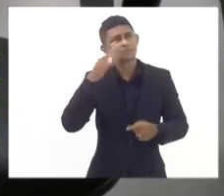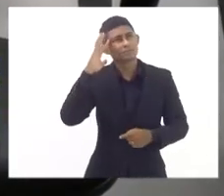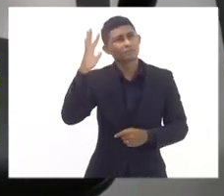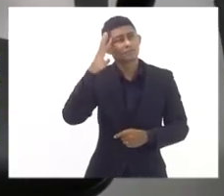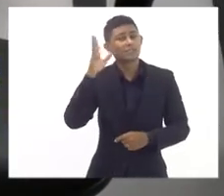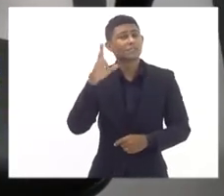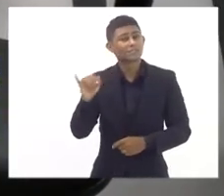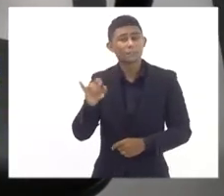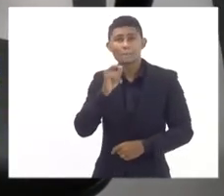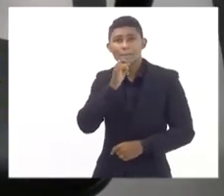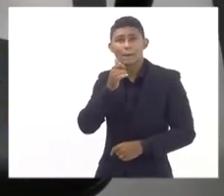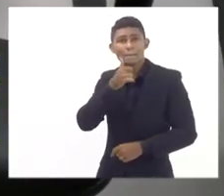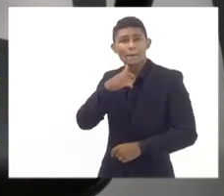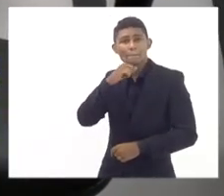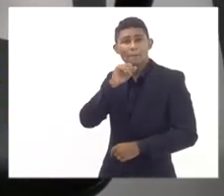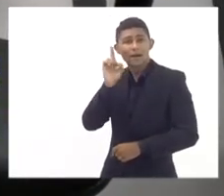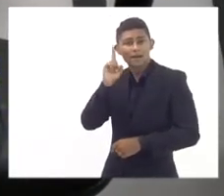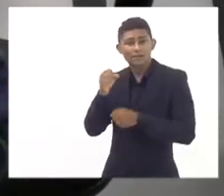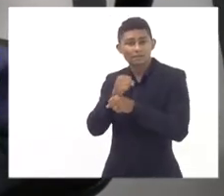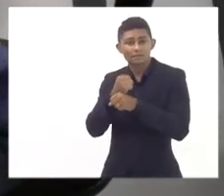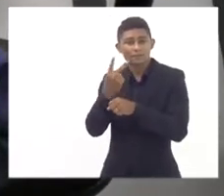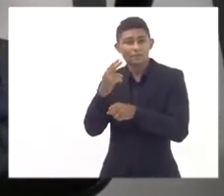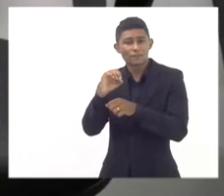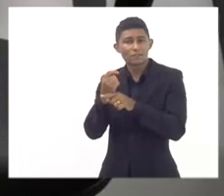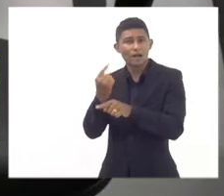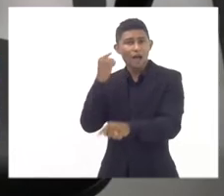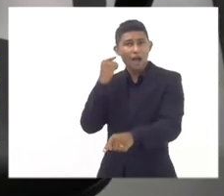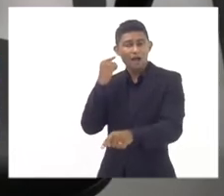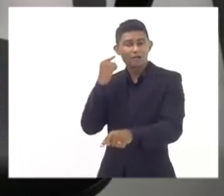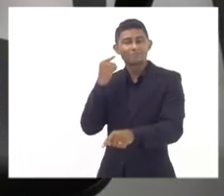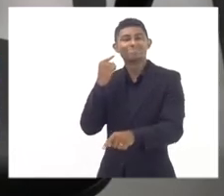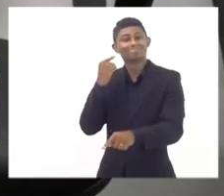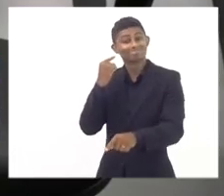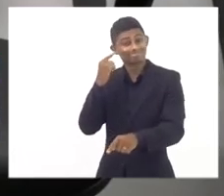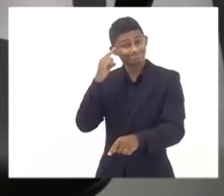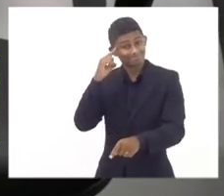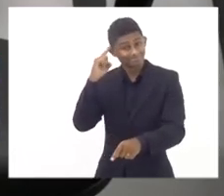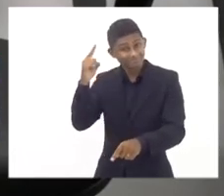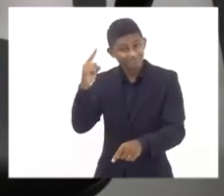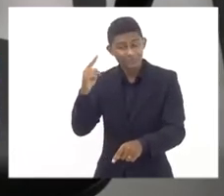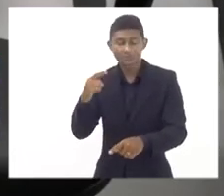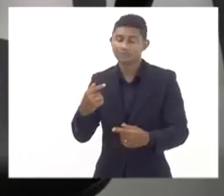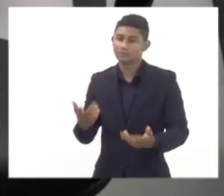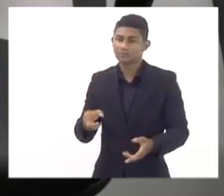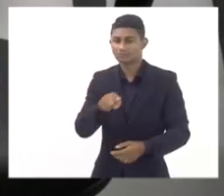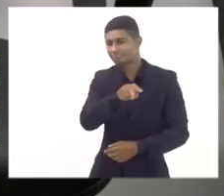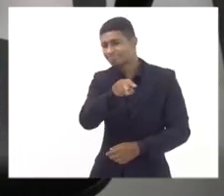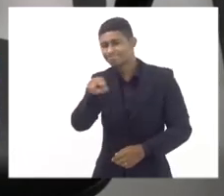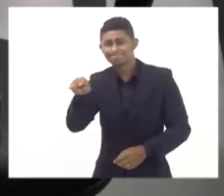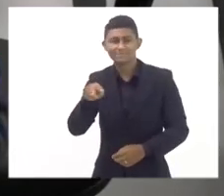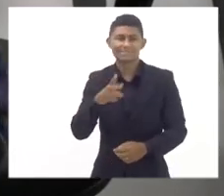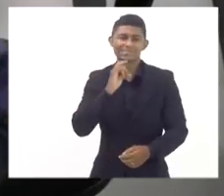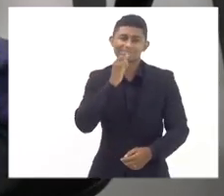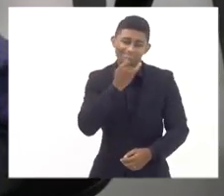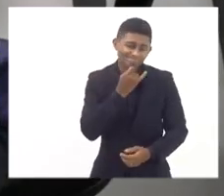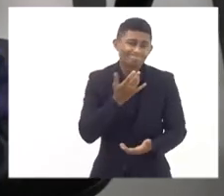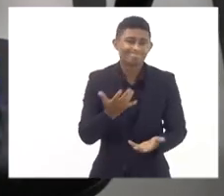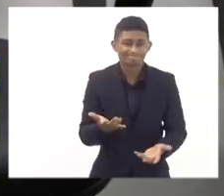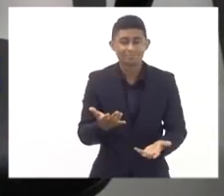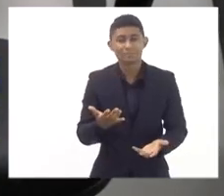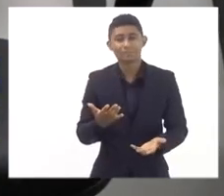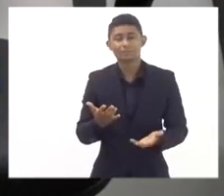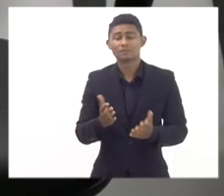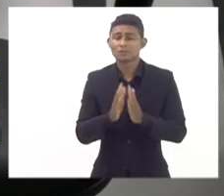anos atrás, né? Então é muito triste essa situação que a gente está passando, e novamente saudar a iniciativa, espero que muito em breve a gente